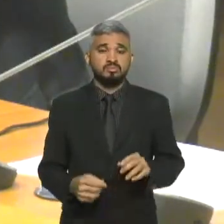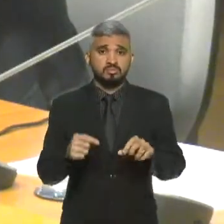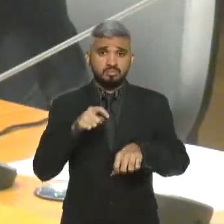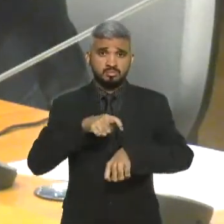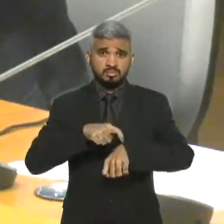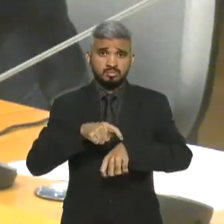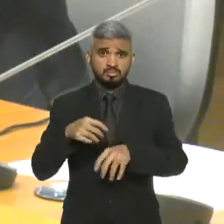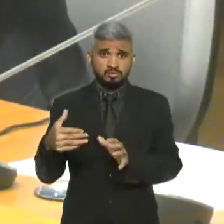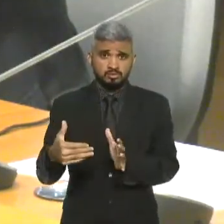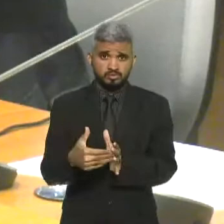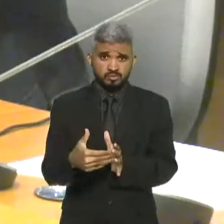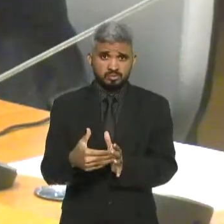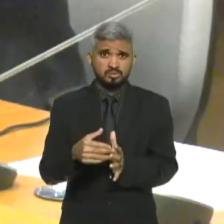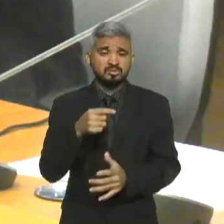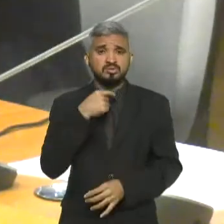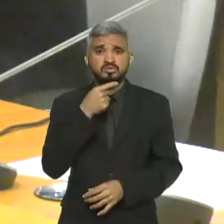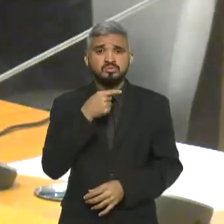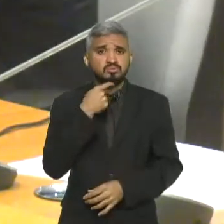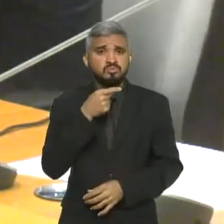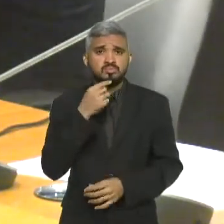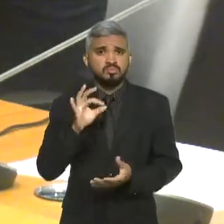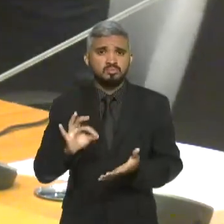Expediente final. Não ordo.